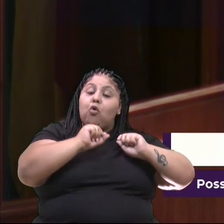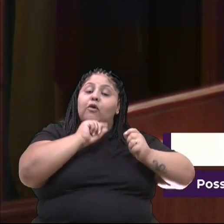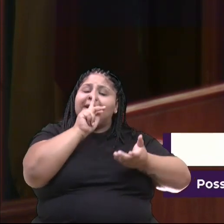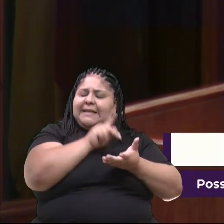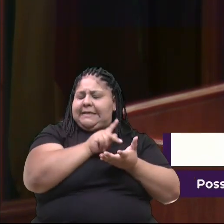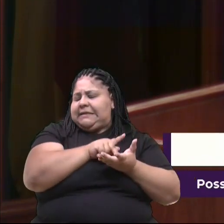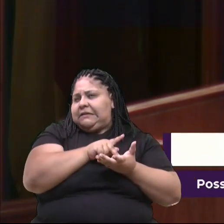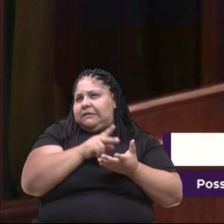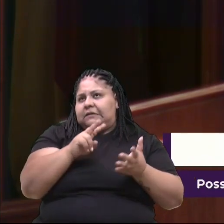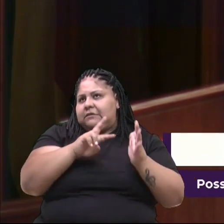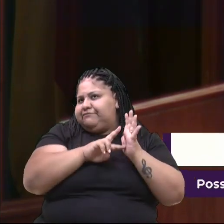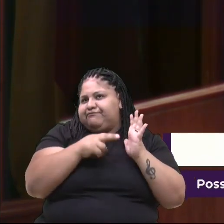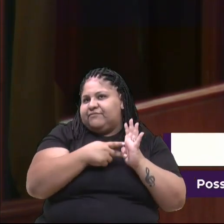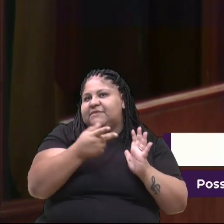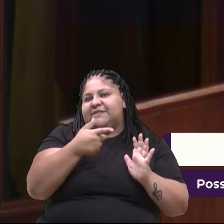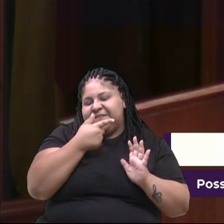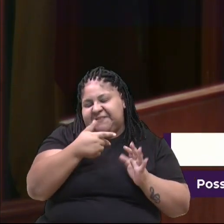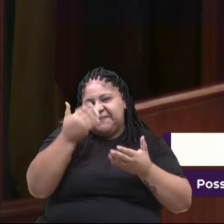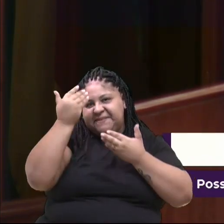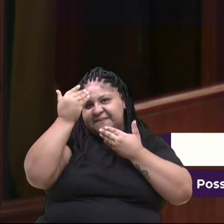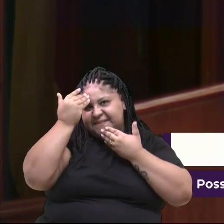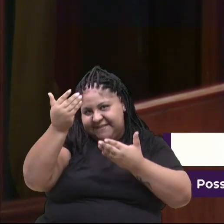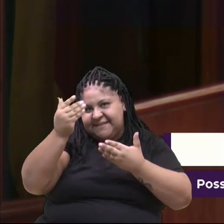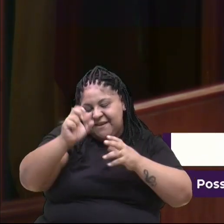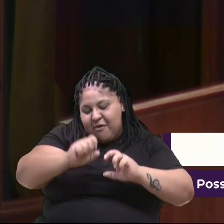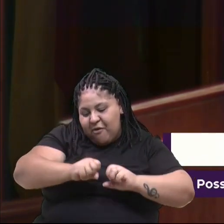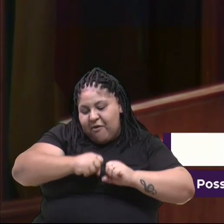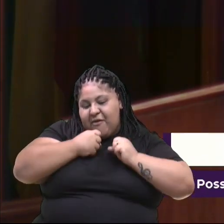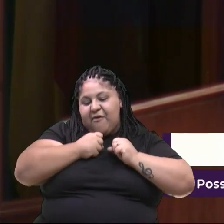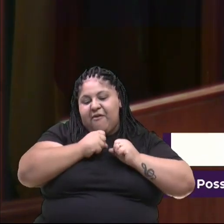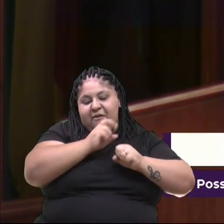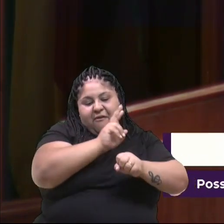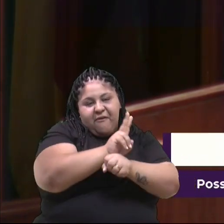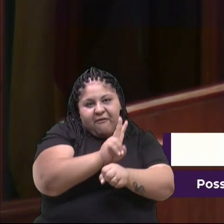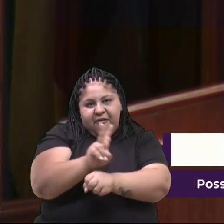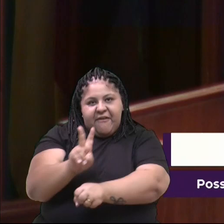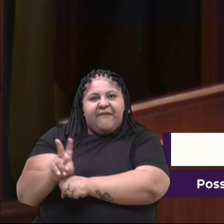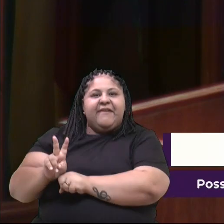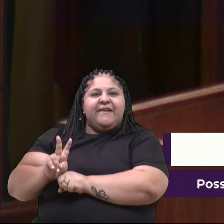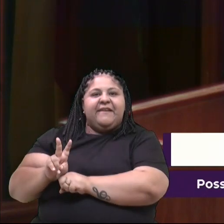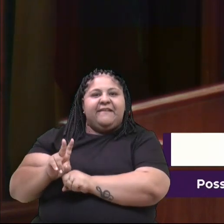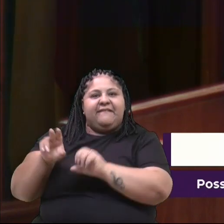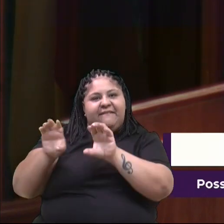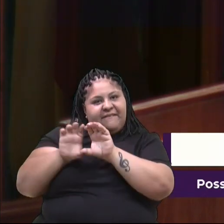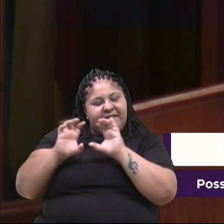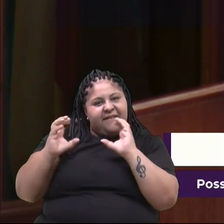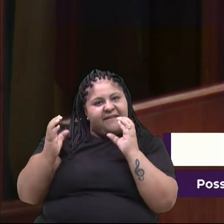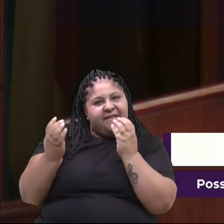verdade, significa dizer obrigada pela dedicação, pelo cuidado com a comunidade de Caxias do